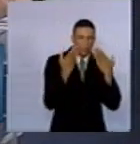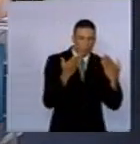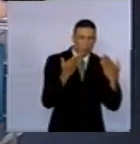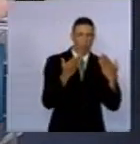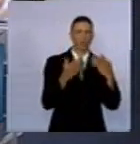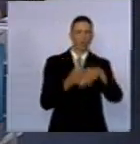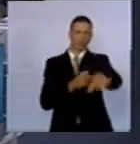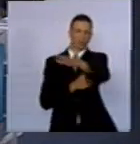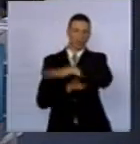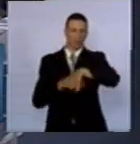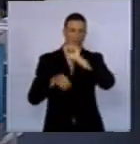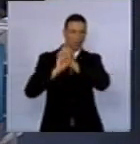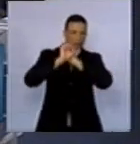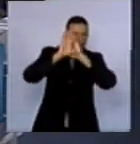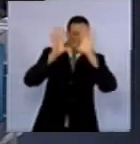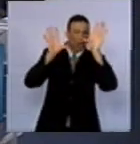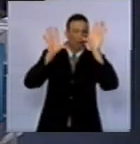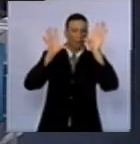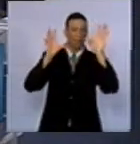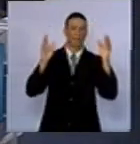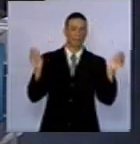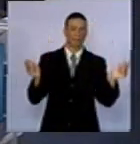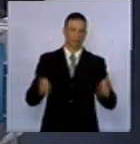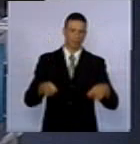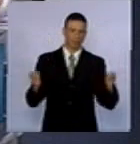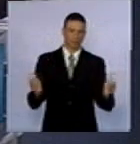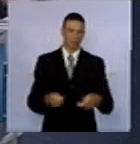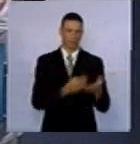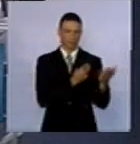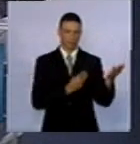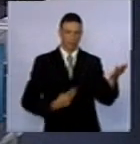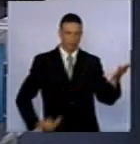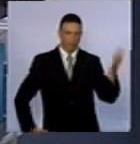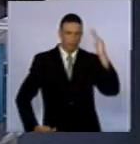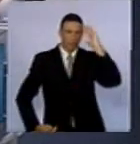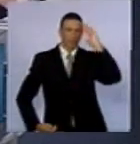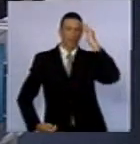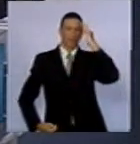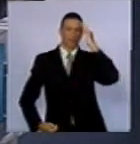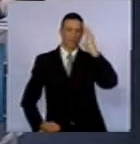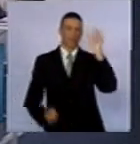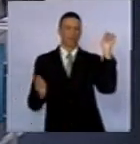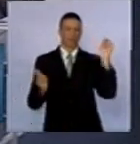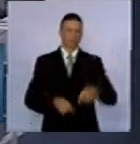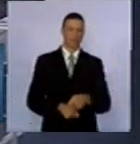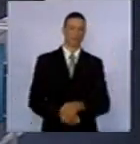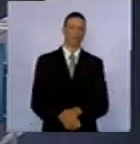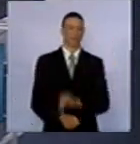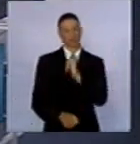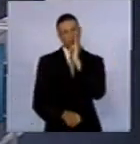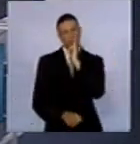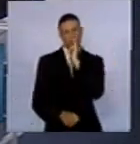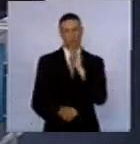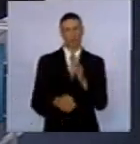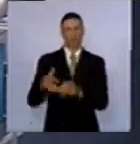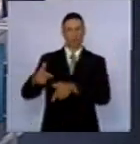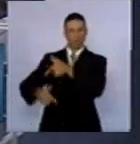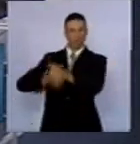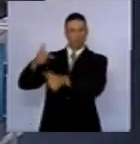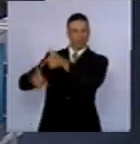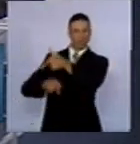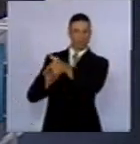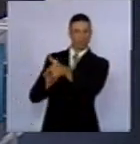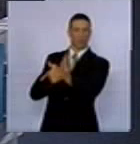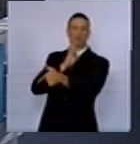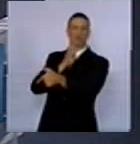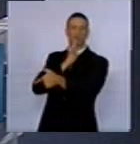aproximar né o vossa excelência da realidade porque são marcas conhecidas do mercado eu cito ali